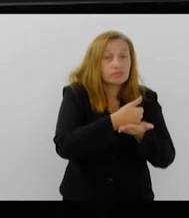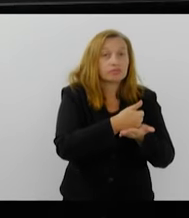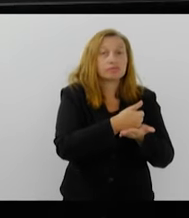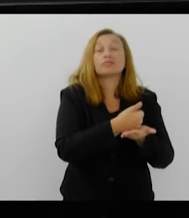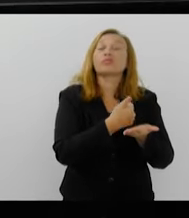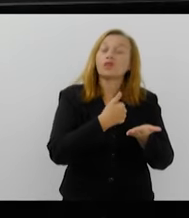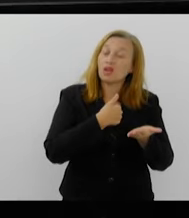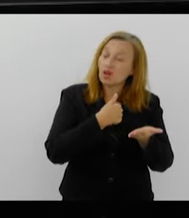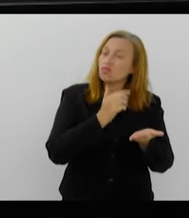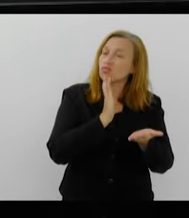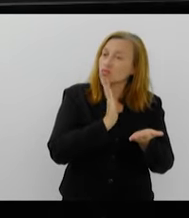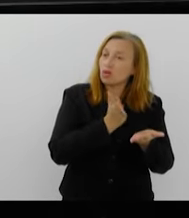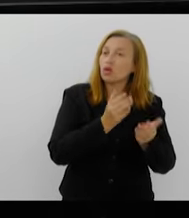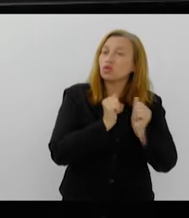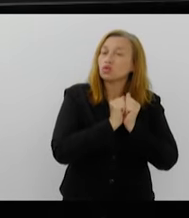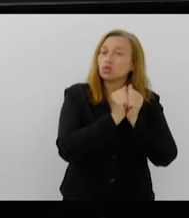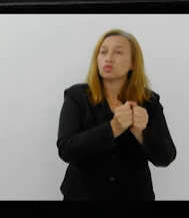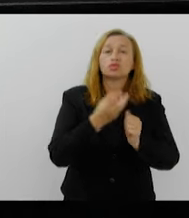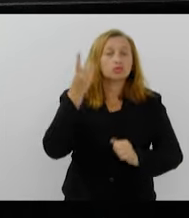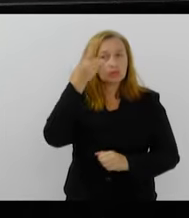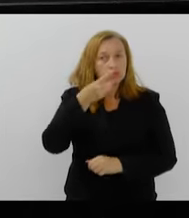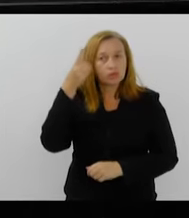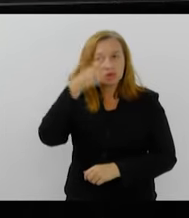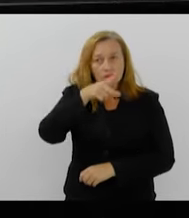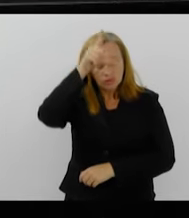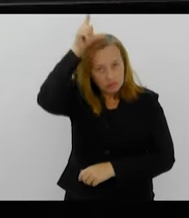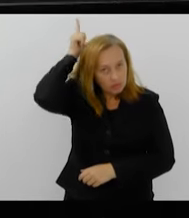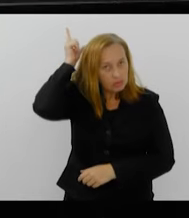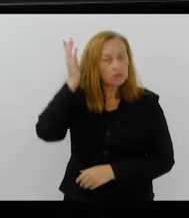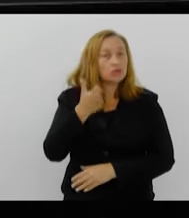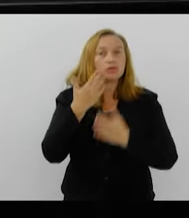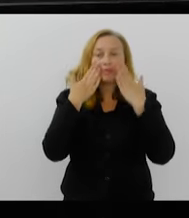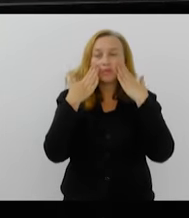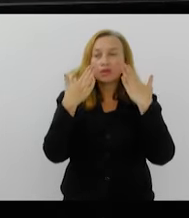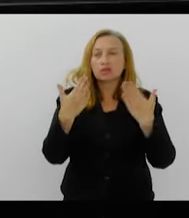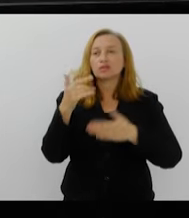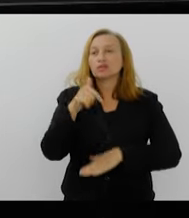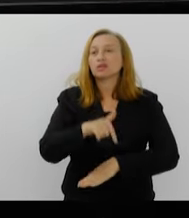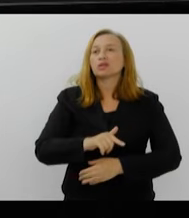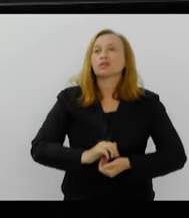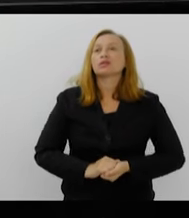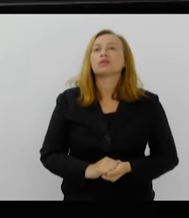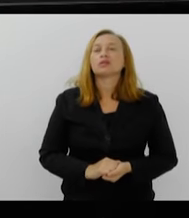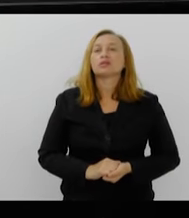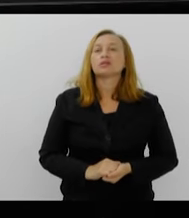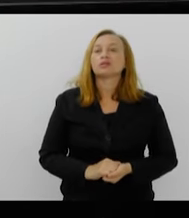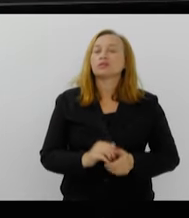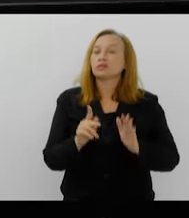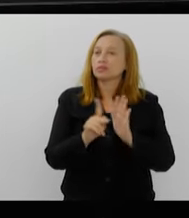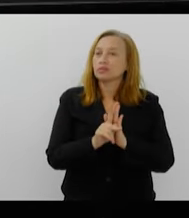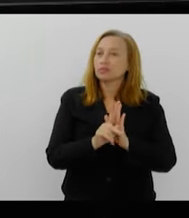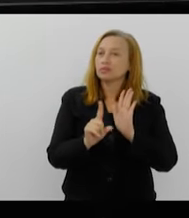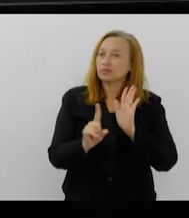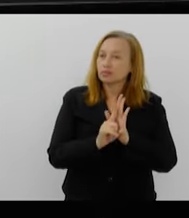mesma, junto com o deputado Luiz Paulo, apresentamos aqui